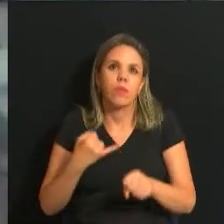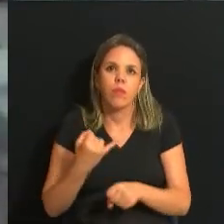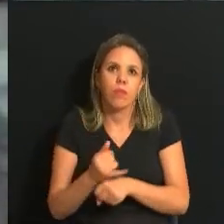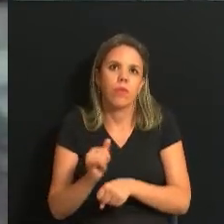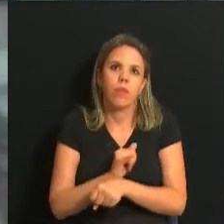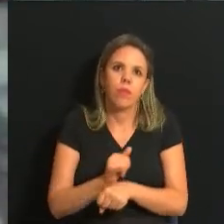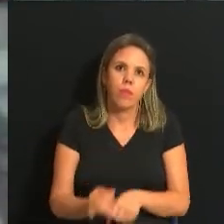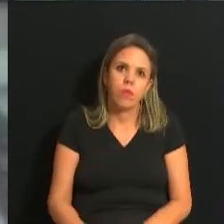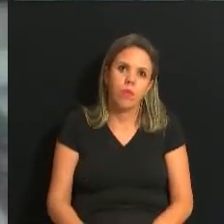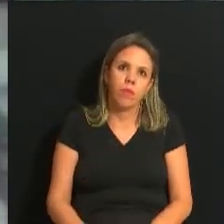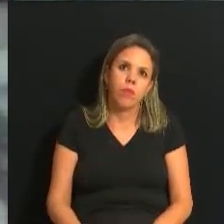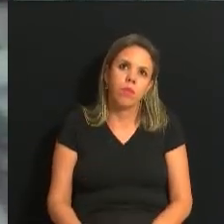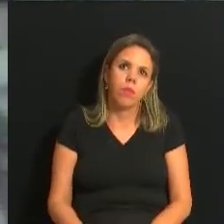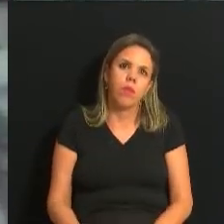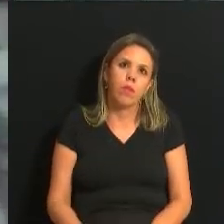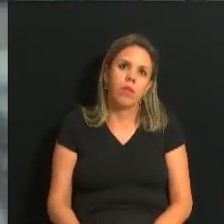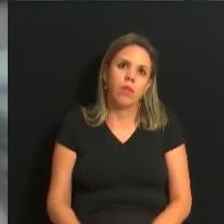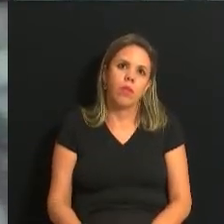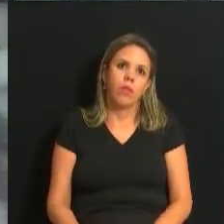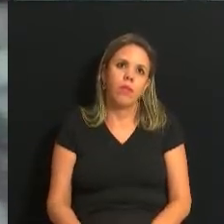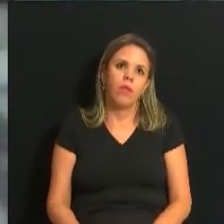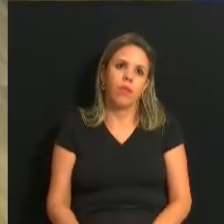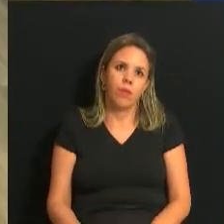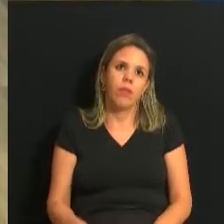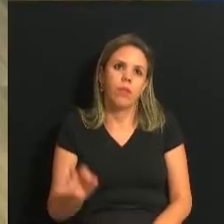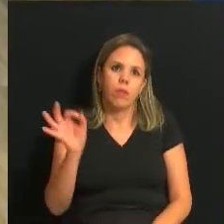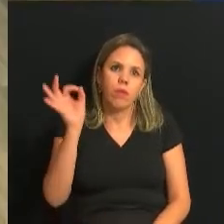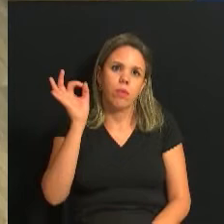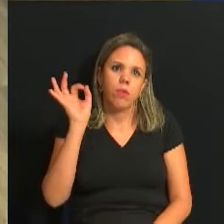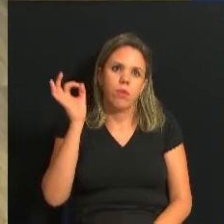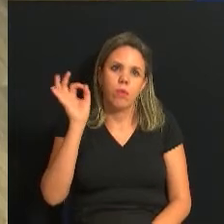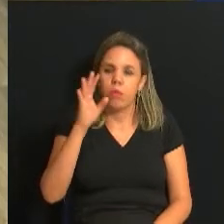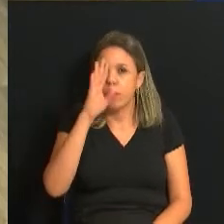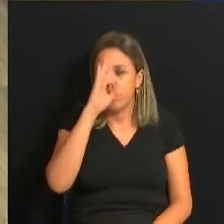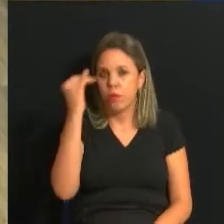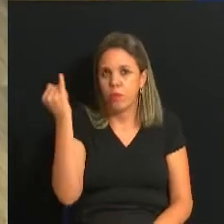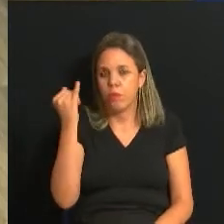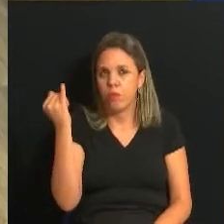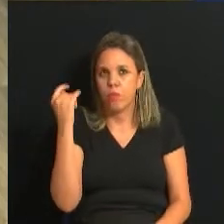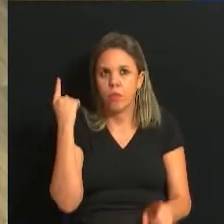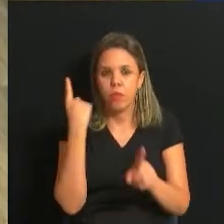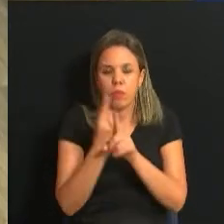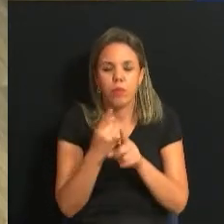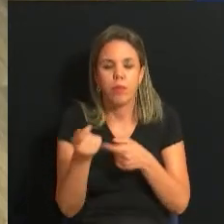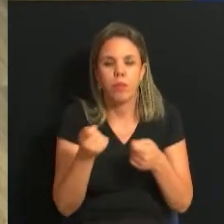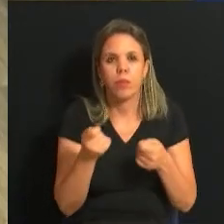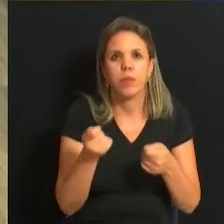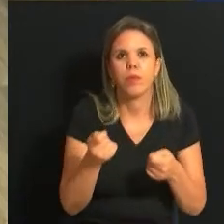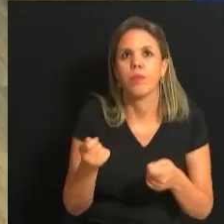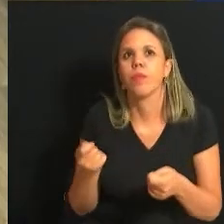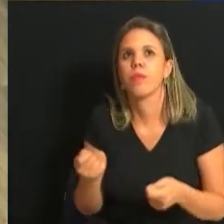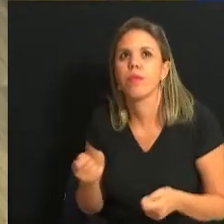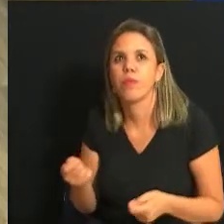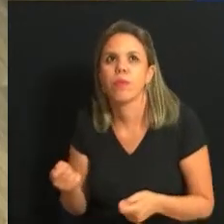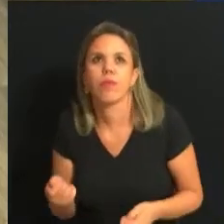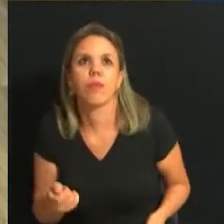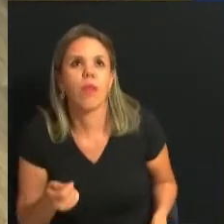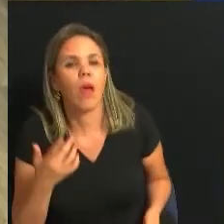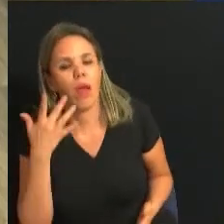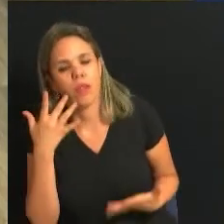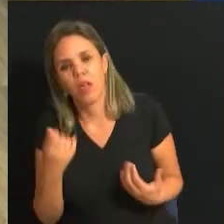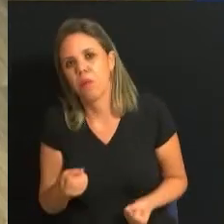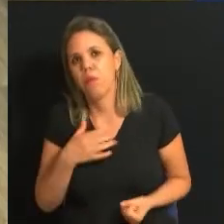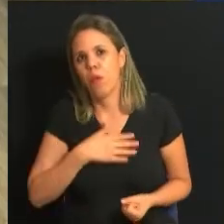Sim, isso realmente acho que é o fundamental, né? Encontrar este equilíbrio, nem romantizar, mas